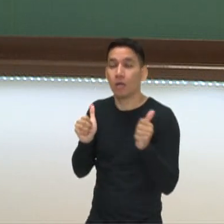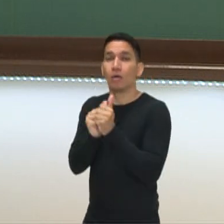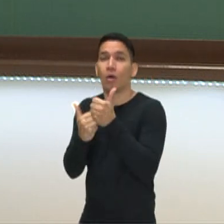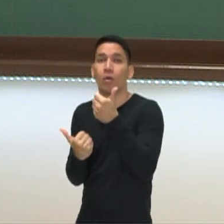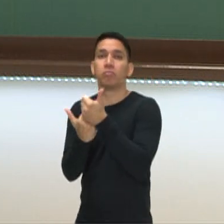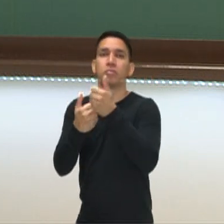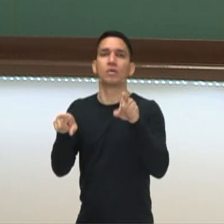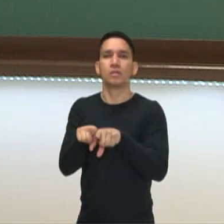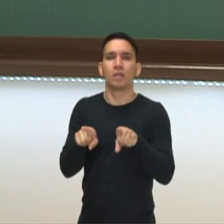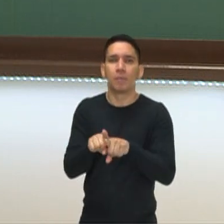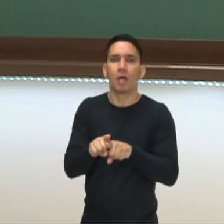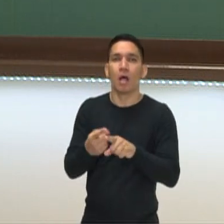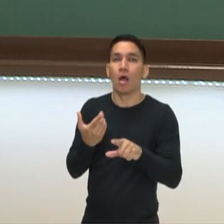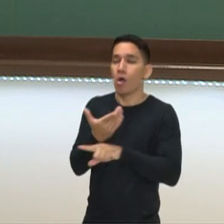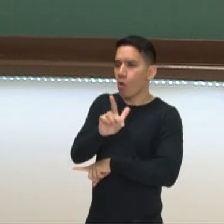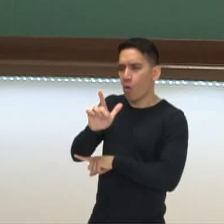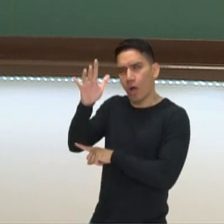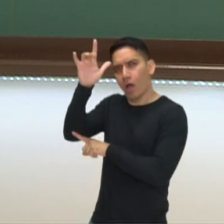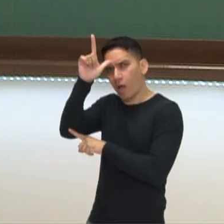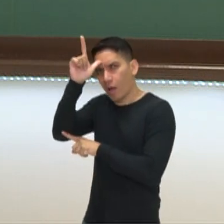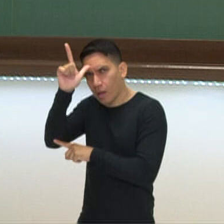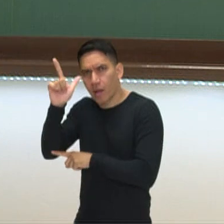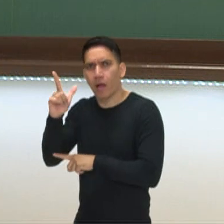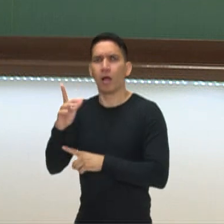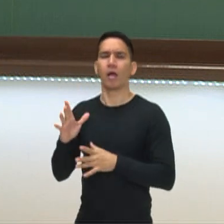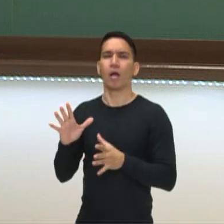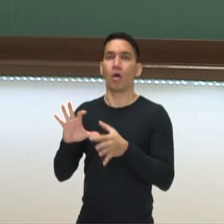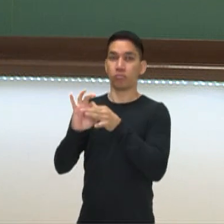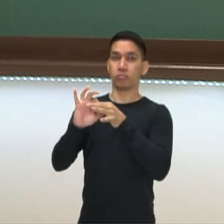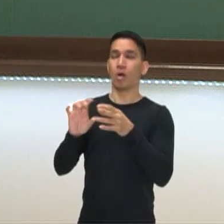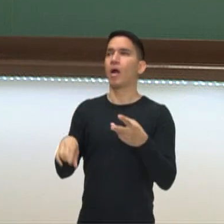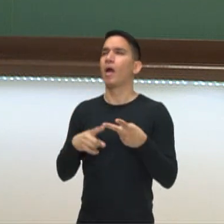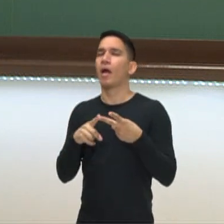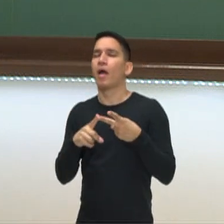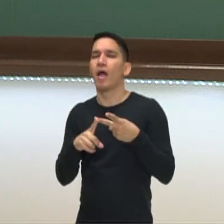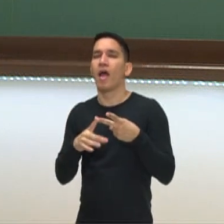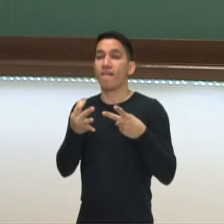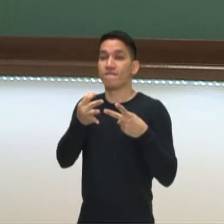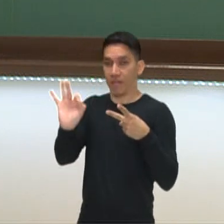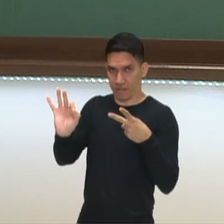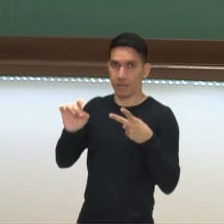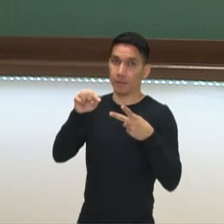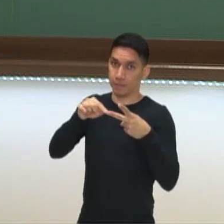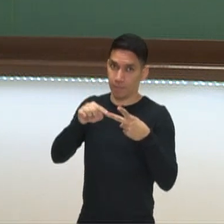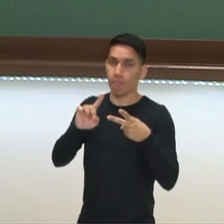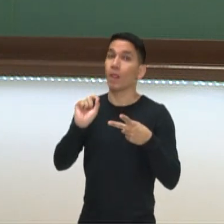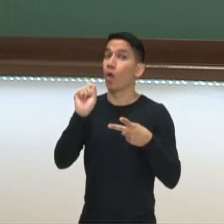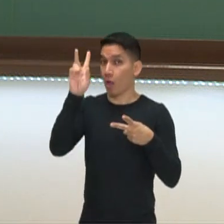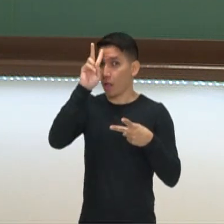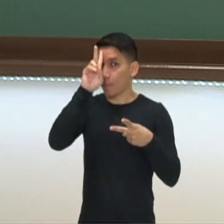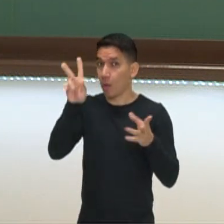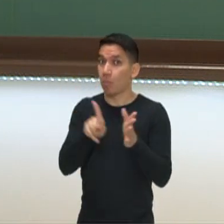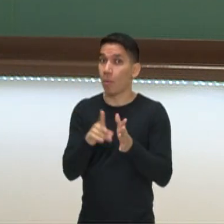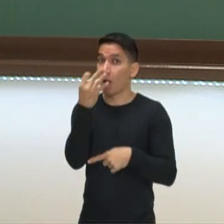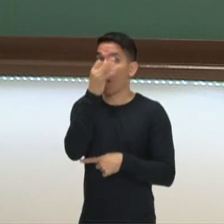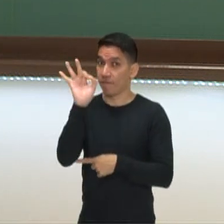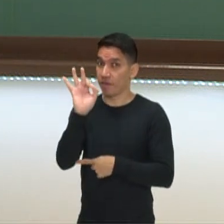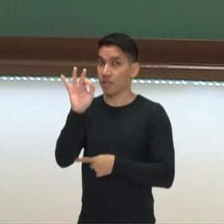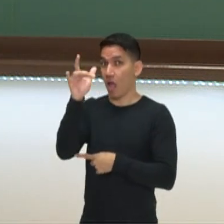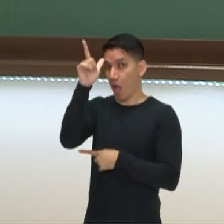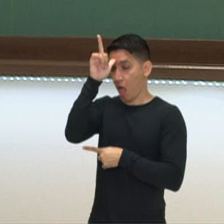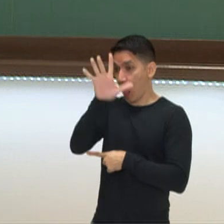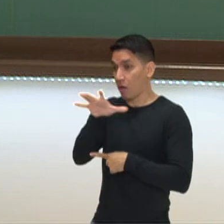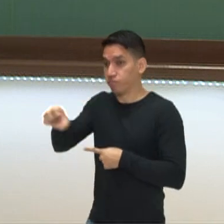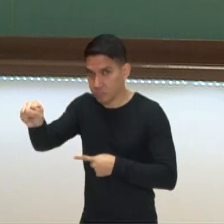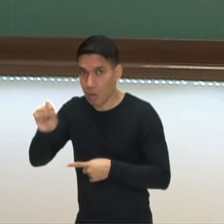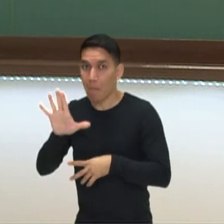com a invasão alemã à União Soviética, ficou fechado com a França, a resistência francesa. Lembramos que a França foi ocupada pela Alemanha,